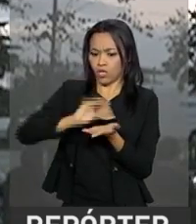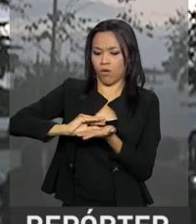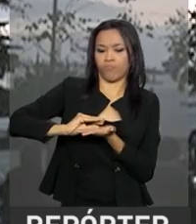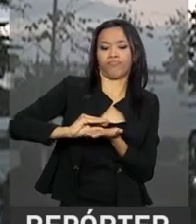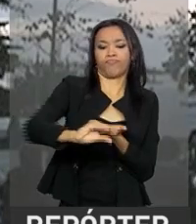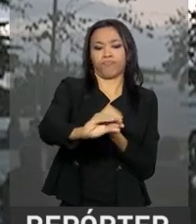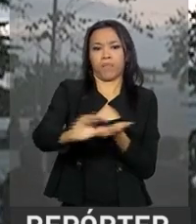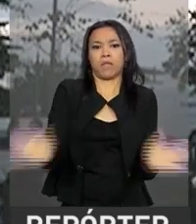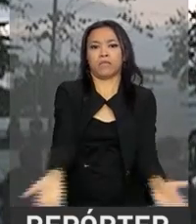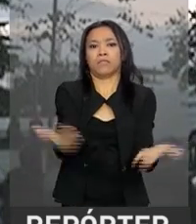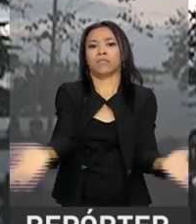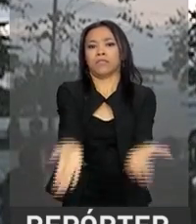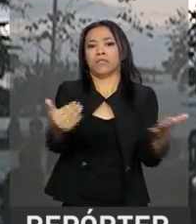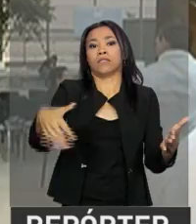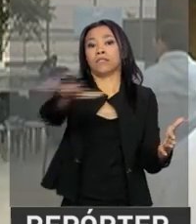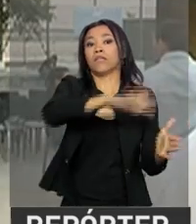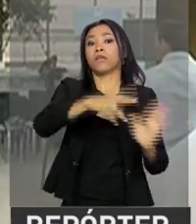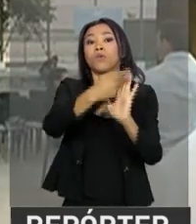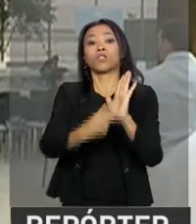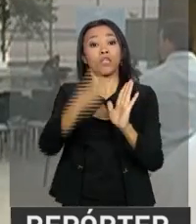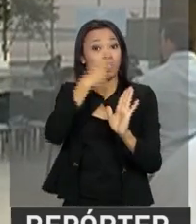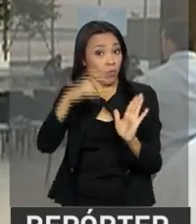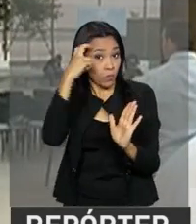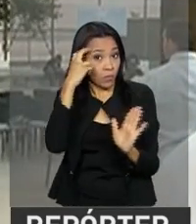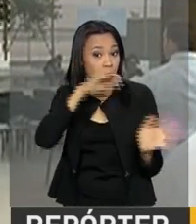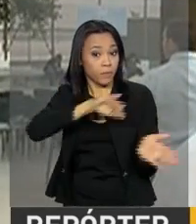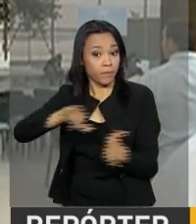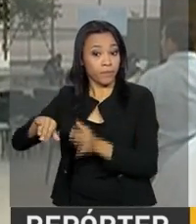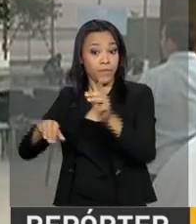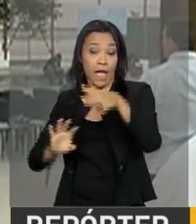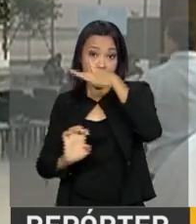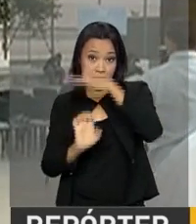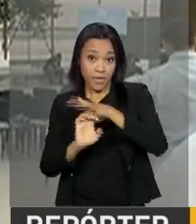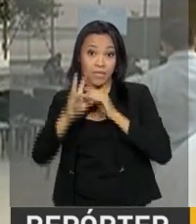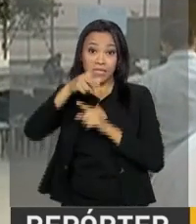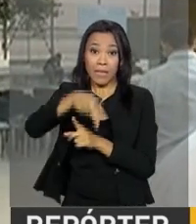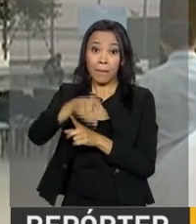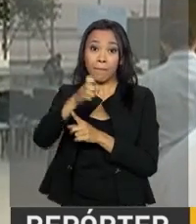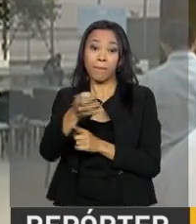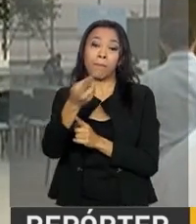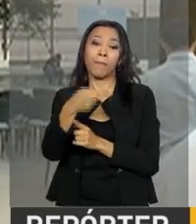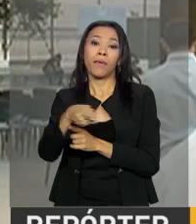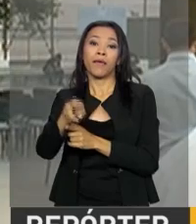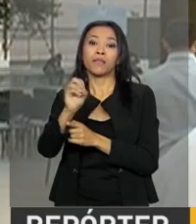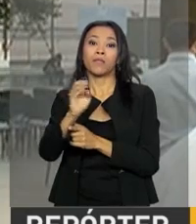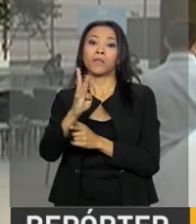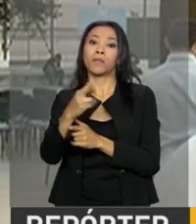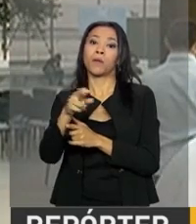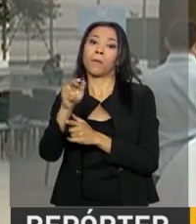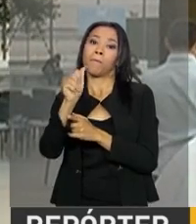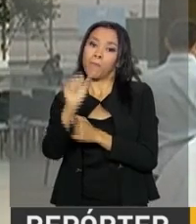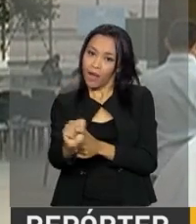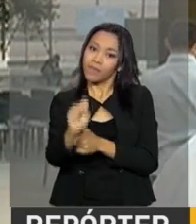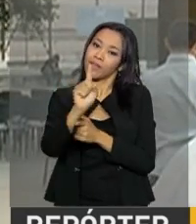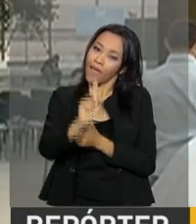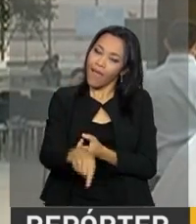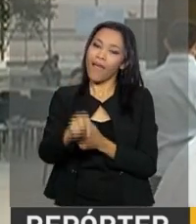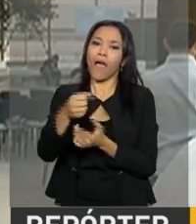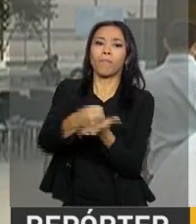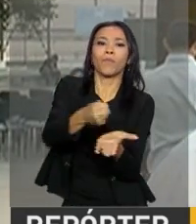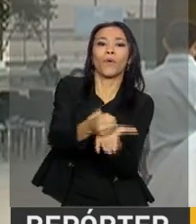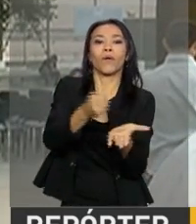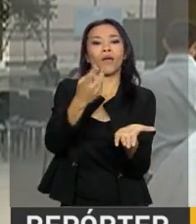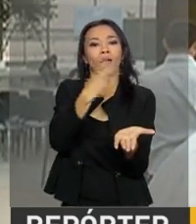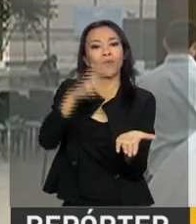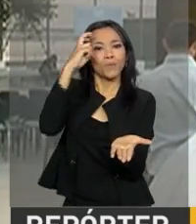pela empresa em projetos culturais. A Petrobras é historicamente uma das maiores apoiadoras da cultura brasileira, né? A gente